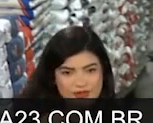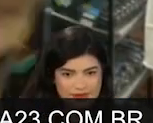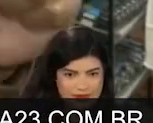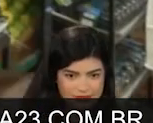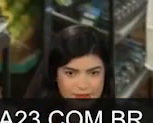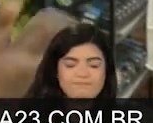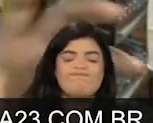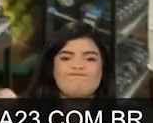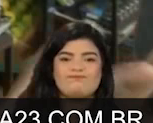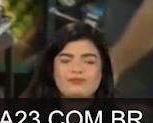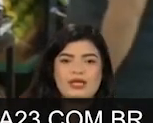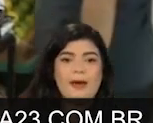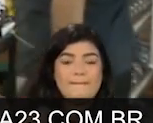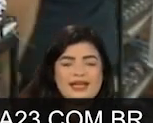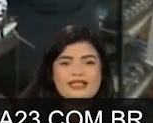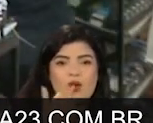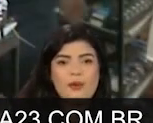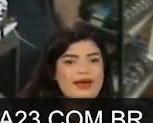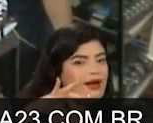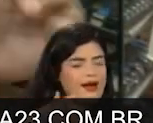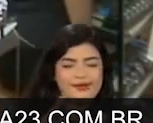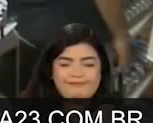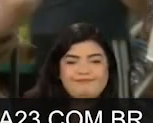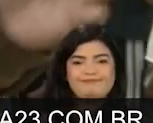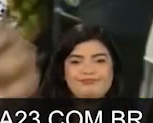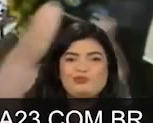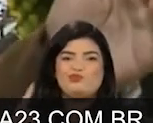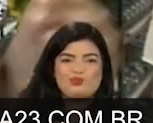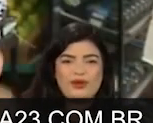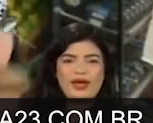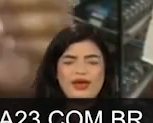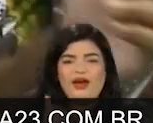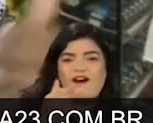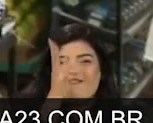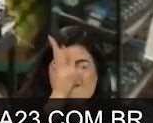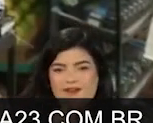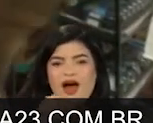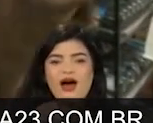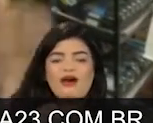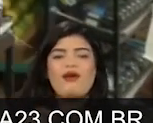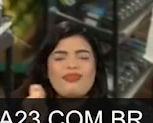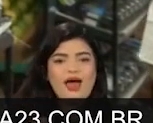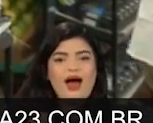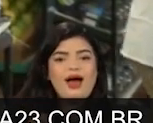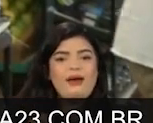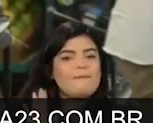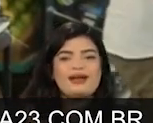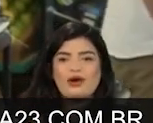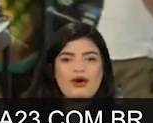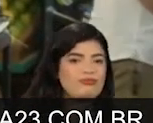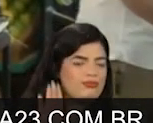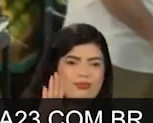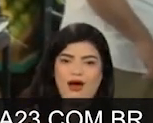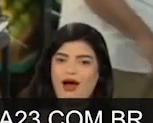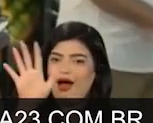R$ 791,29. Proteína a gente teve que fazer algumas escolhas, porque o preço, por exemplo, do frango, que era mais em conta, aumentou muito, né? Hoje